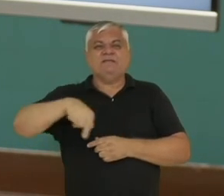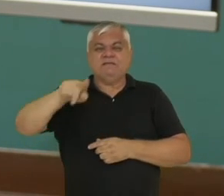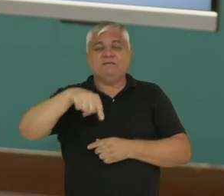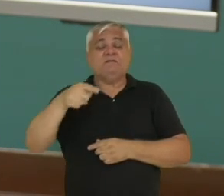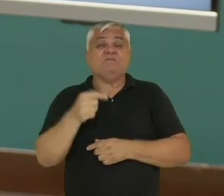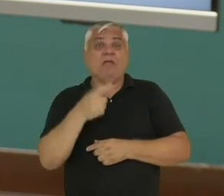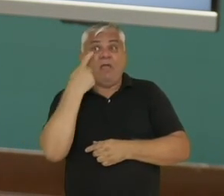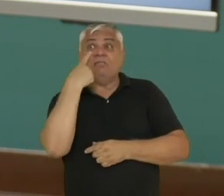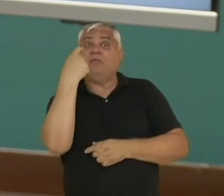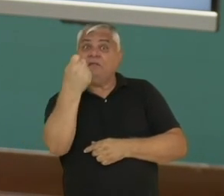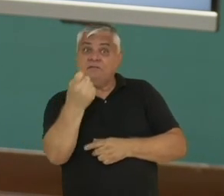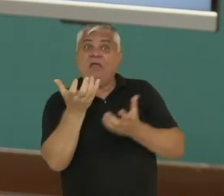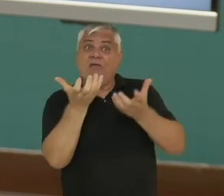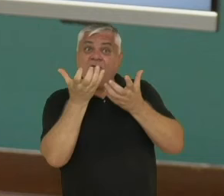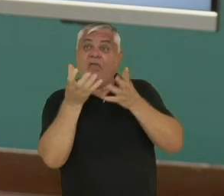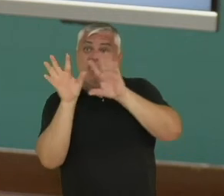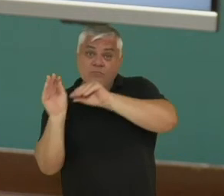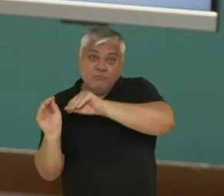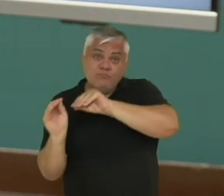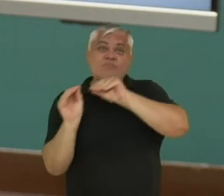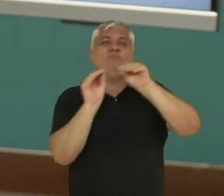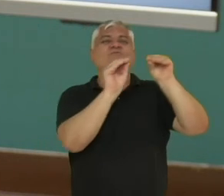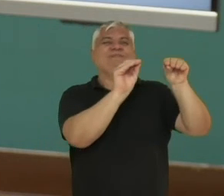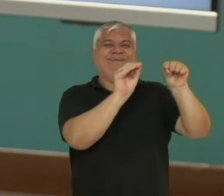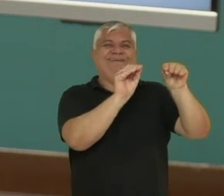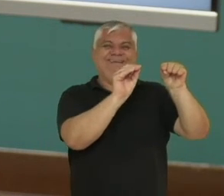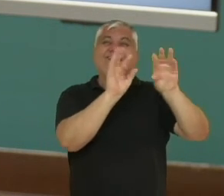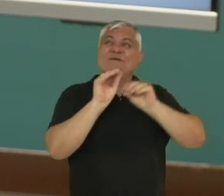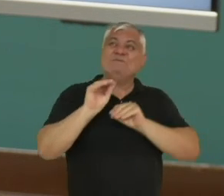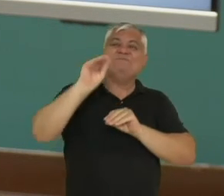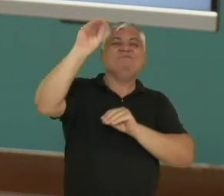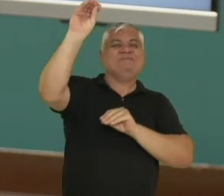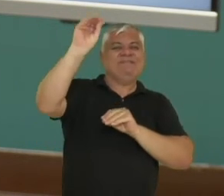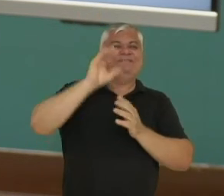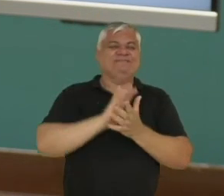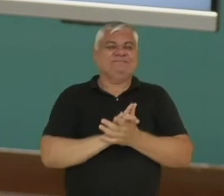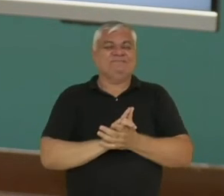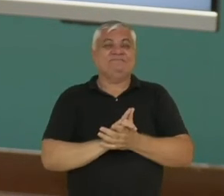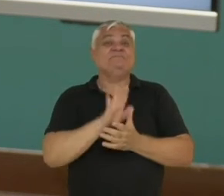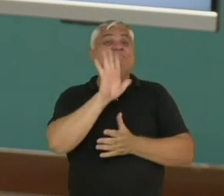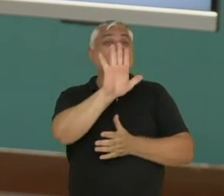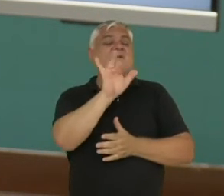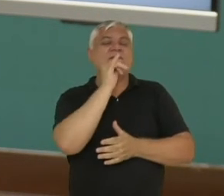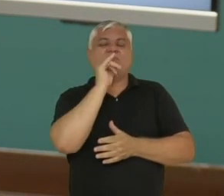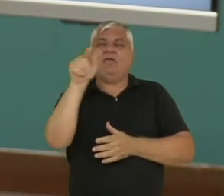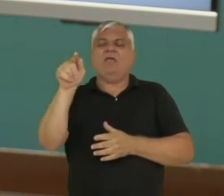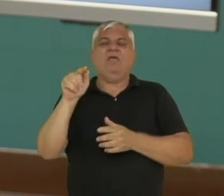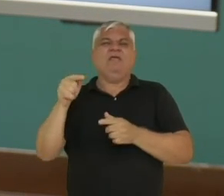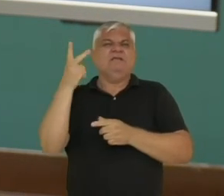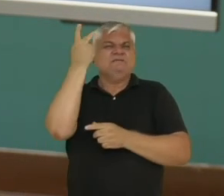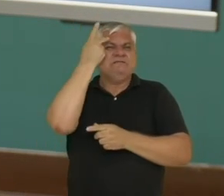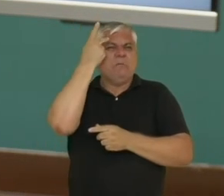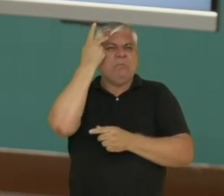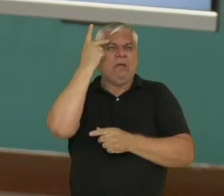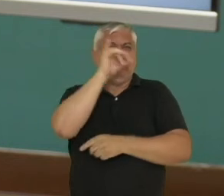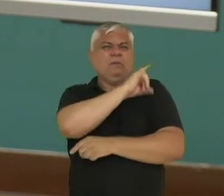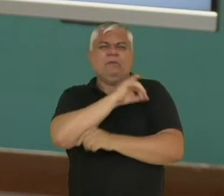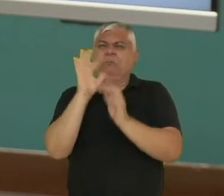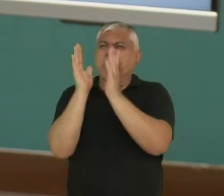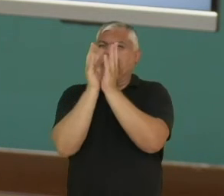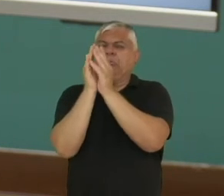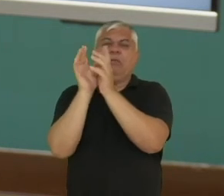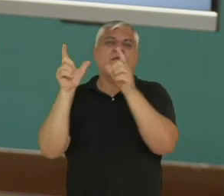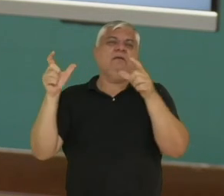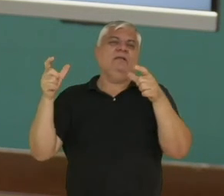ficasse interessante para as indústrias irem para determinado território, tirando por exemplo, impostos